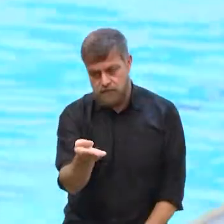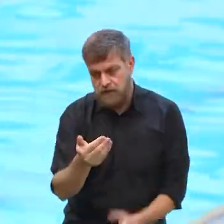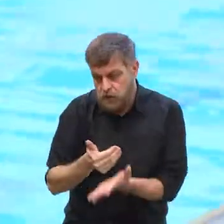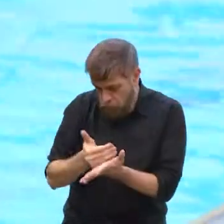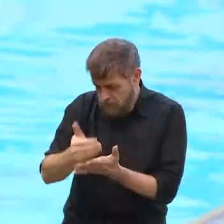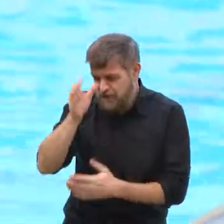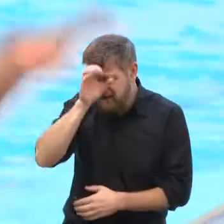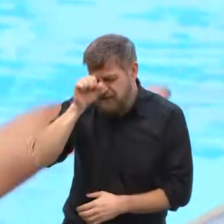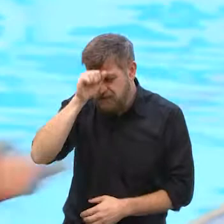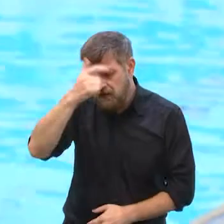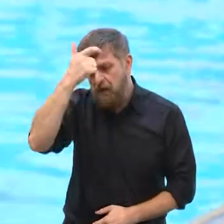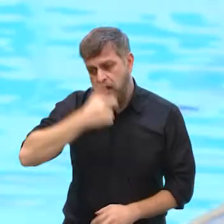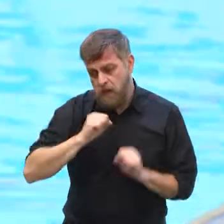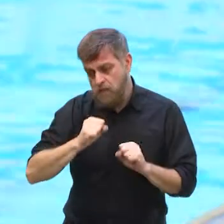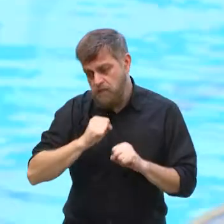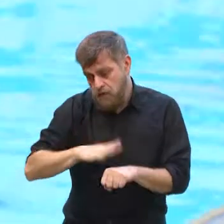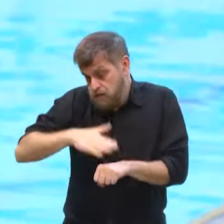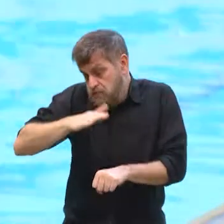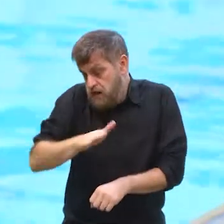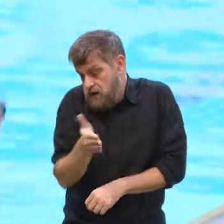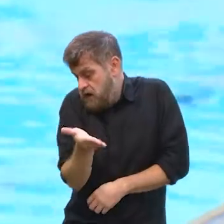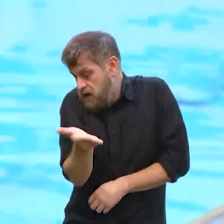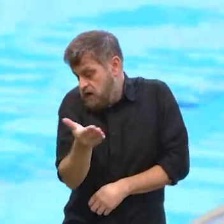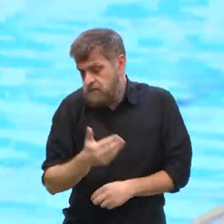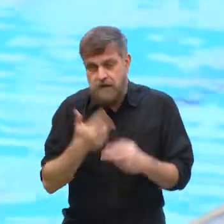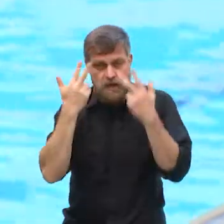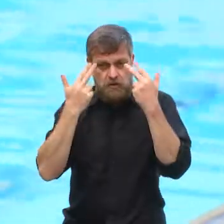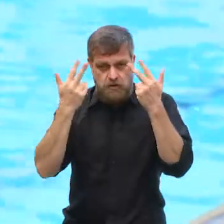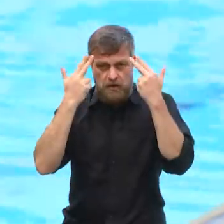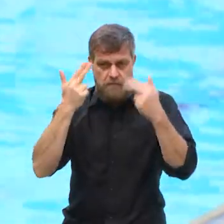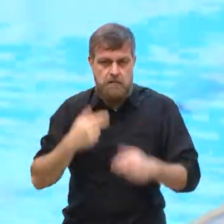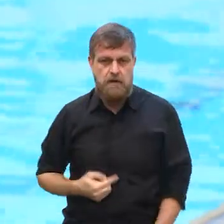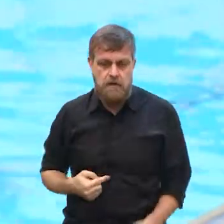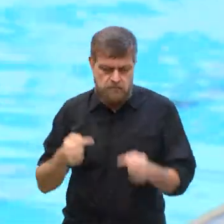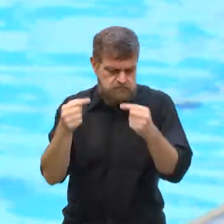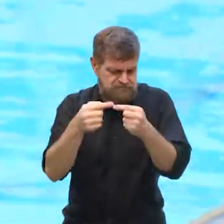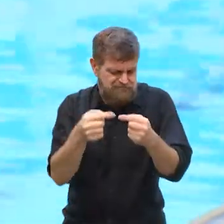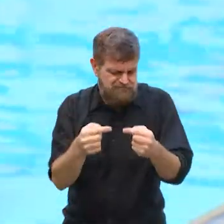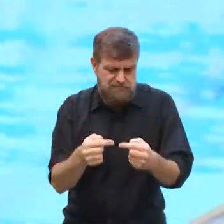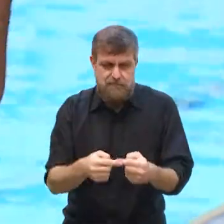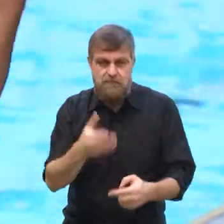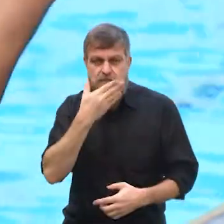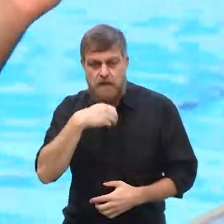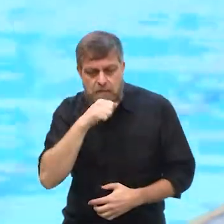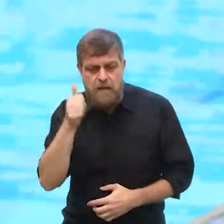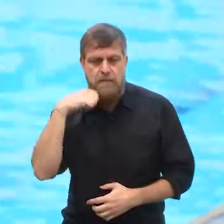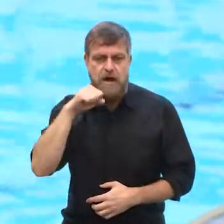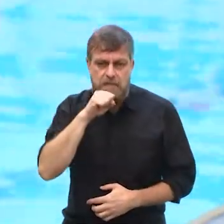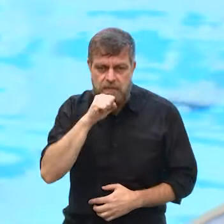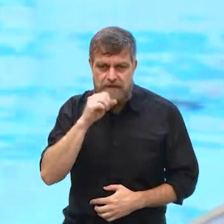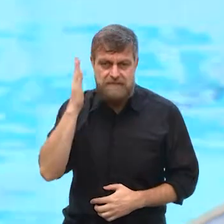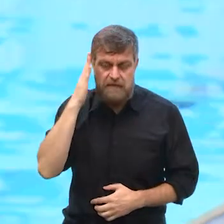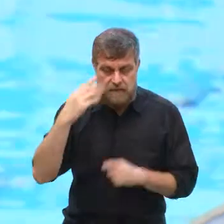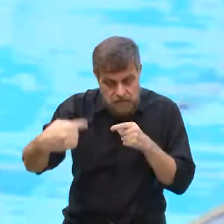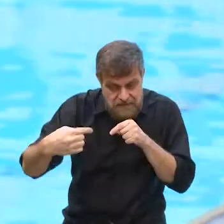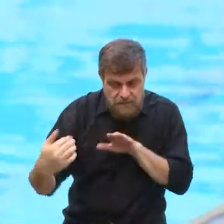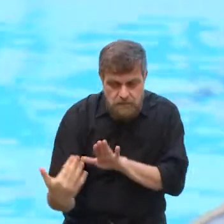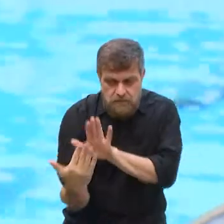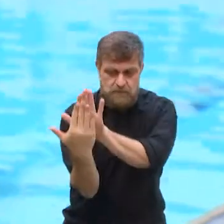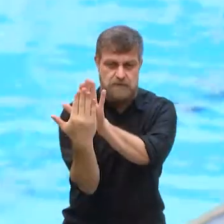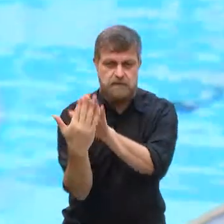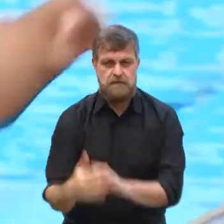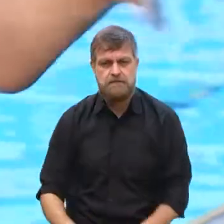bastante. Talvez eu caia um pouco mais, mas coisas que fazem parte e que meus pais souberam tirar de letra, assim, né?